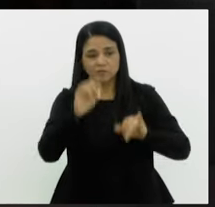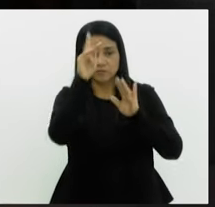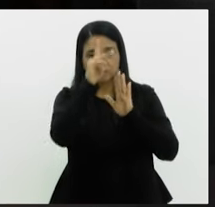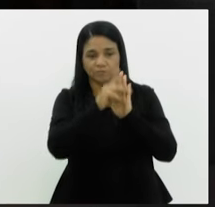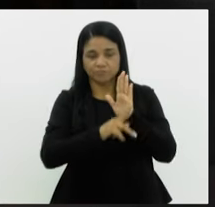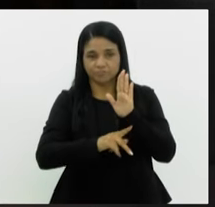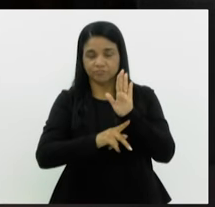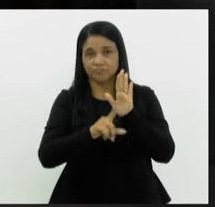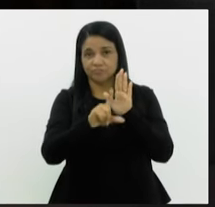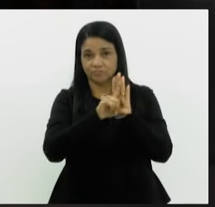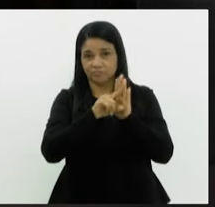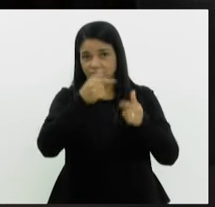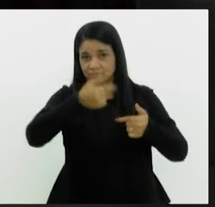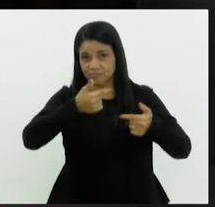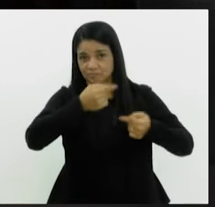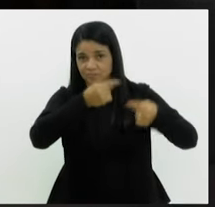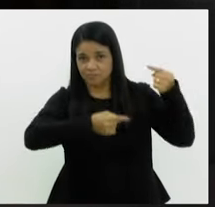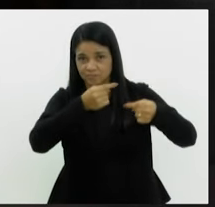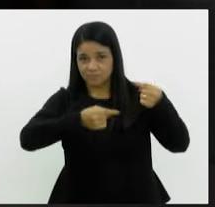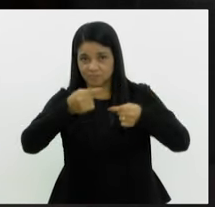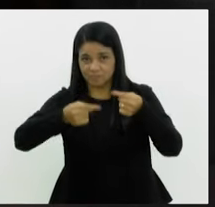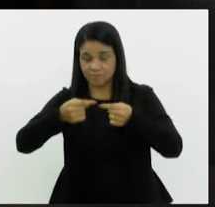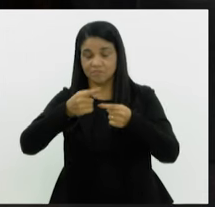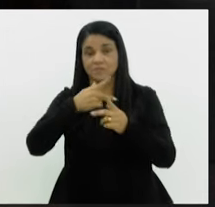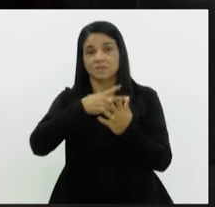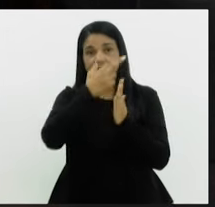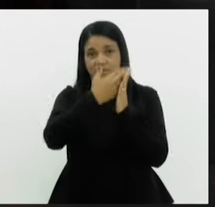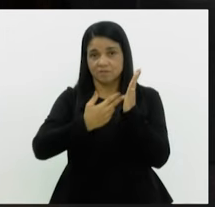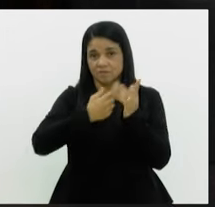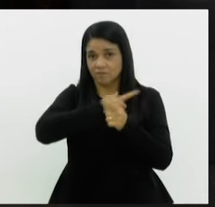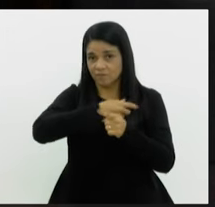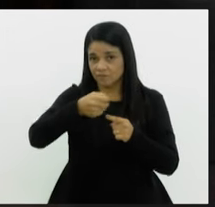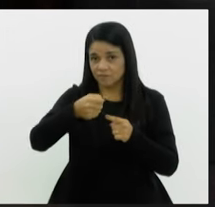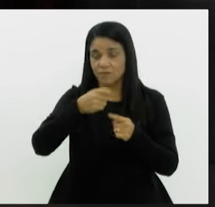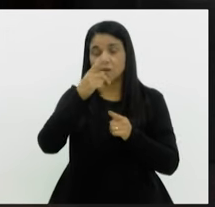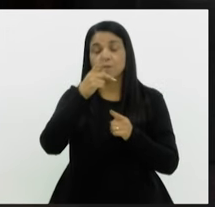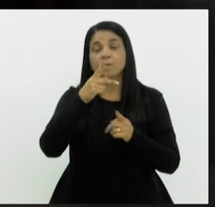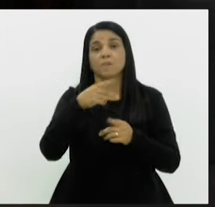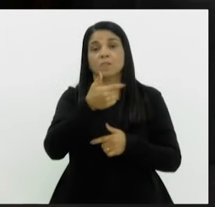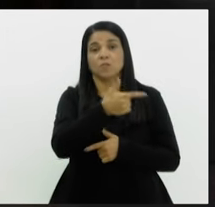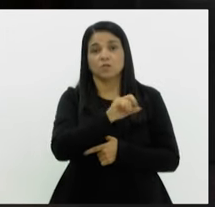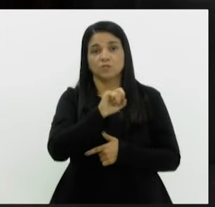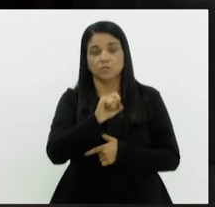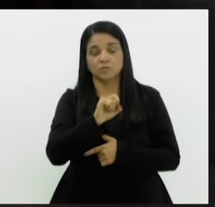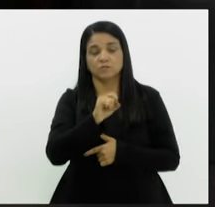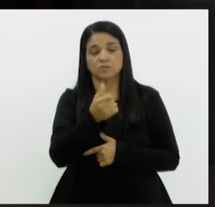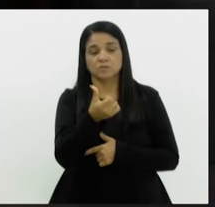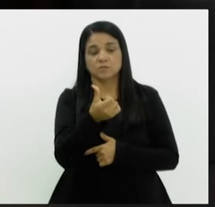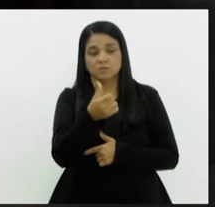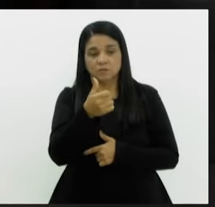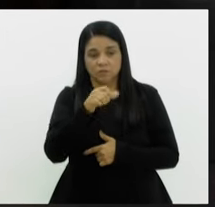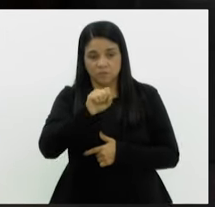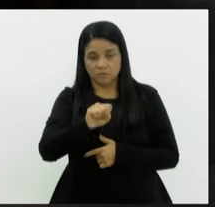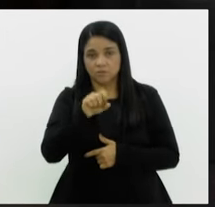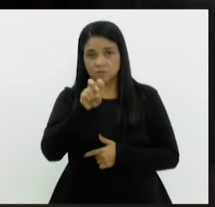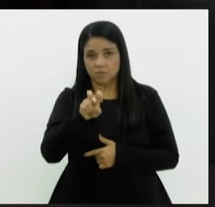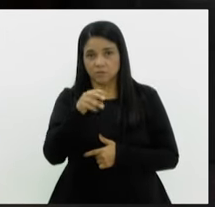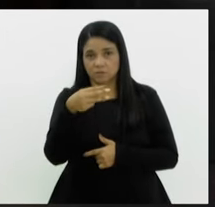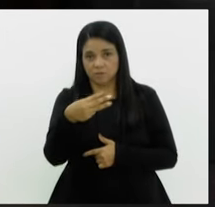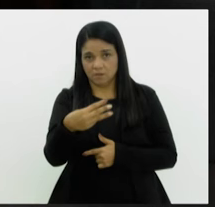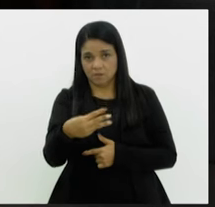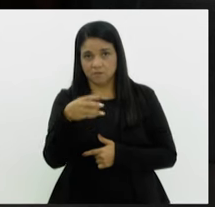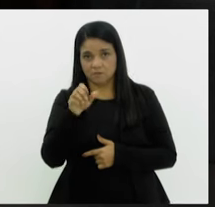em segunda discussão, redação do vencido. Projeto de lei número 2853-A, de